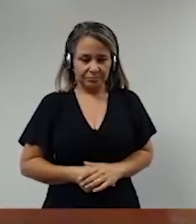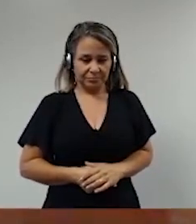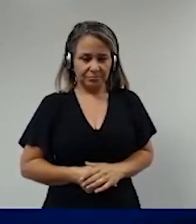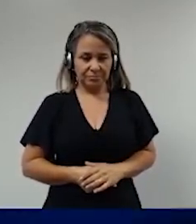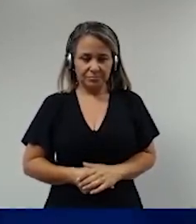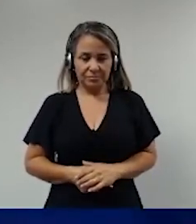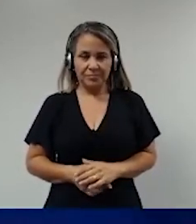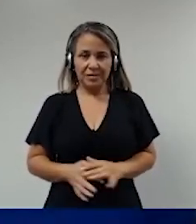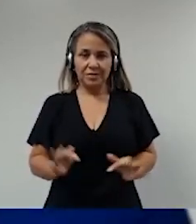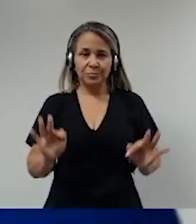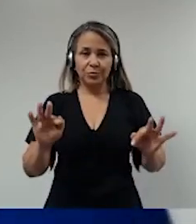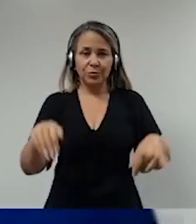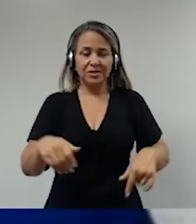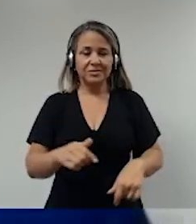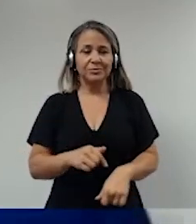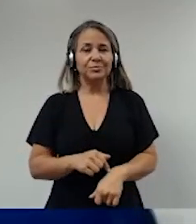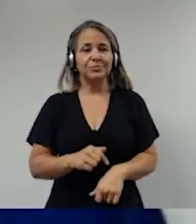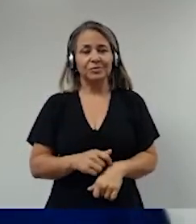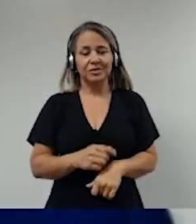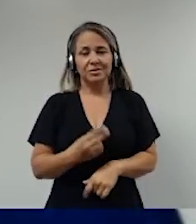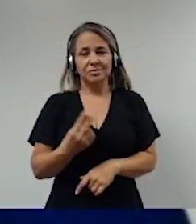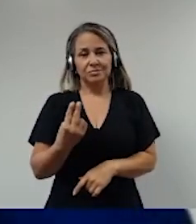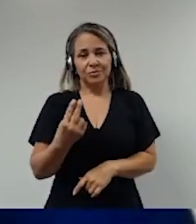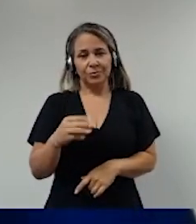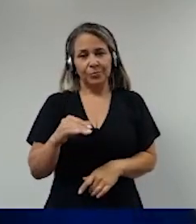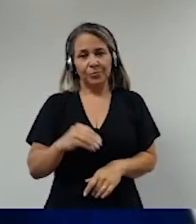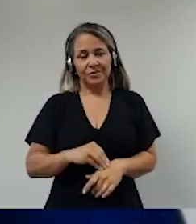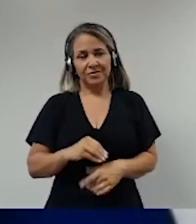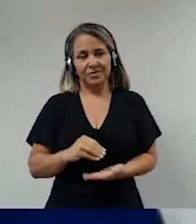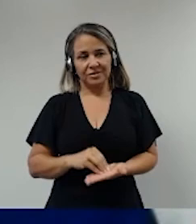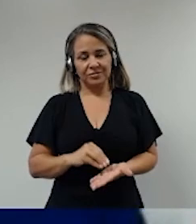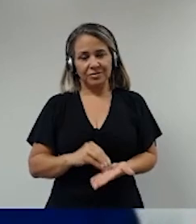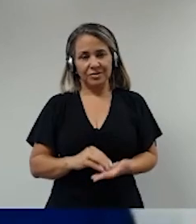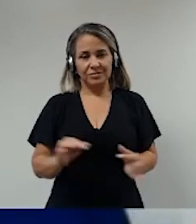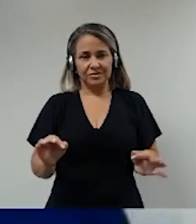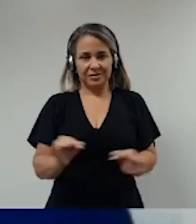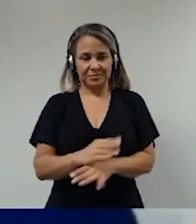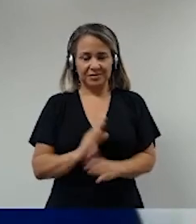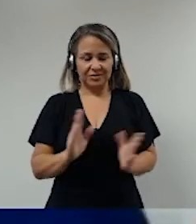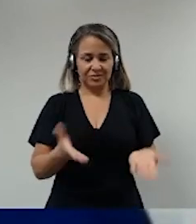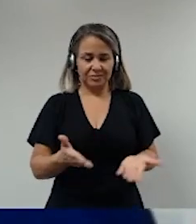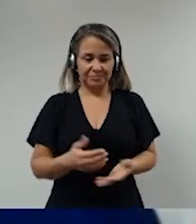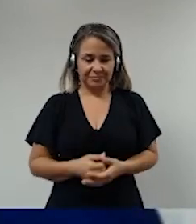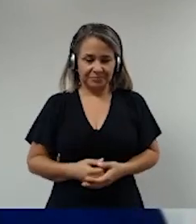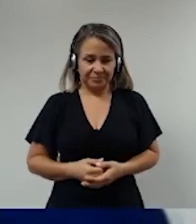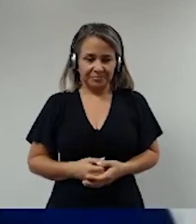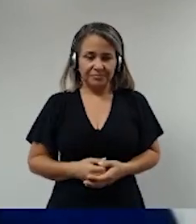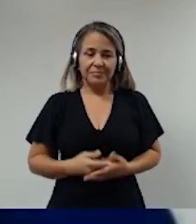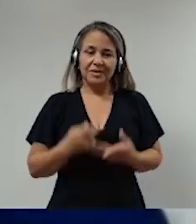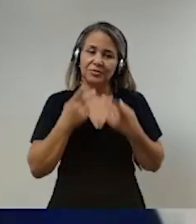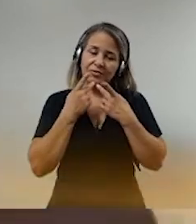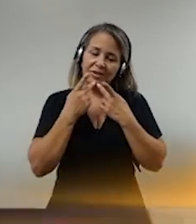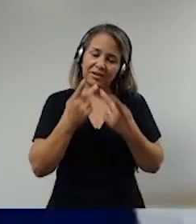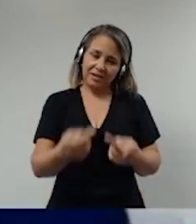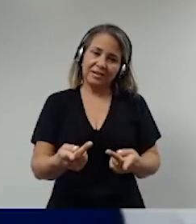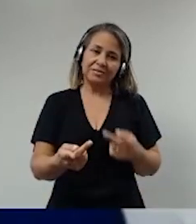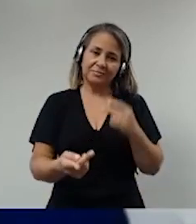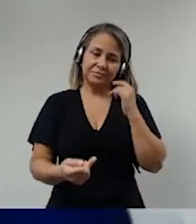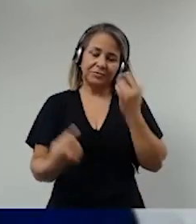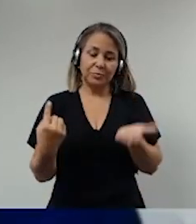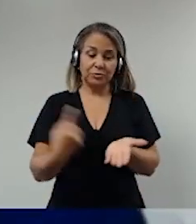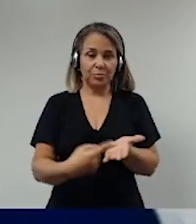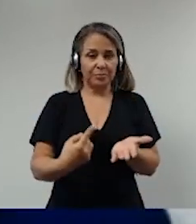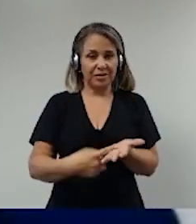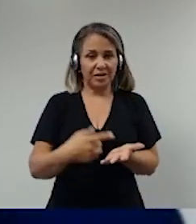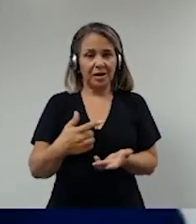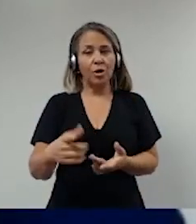Estamos chegando ao final, faltam só 2 minutos e é aí que eu vou fazer o encerramento. Eu queria dizer que, e vamos marcar